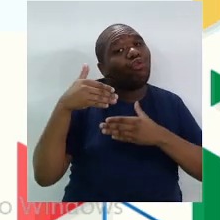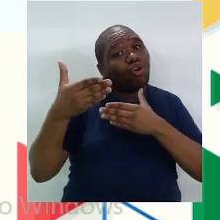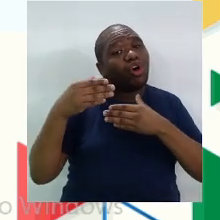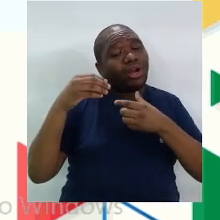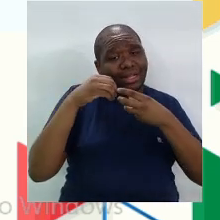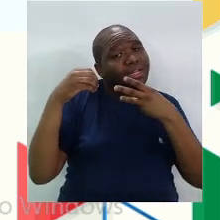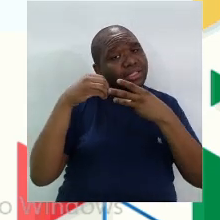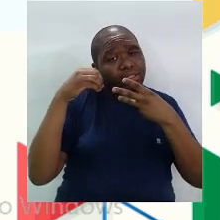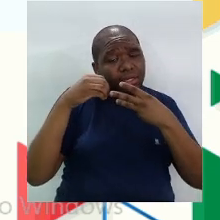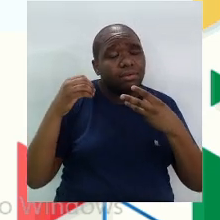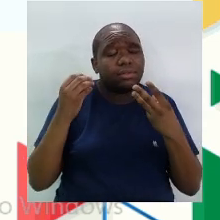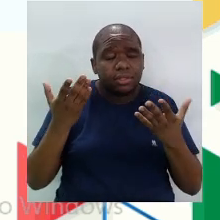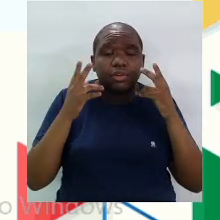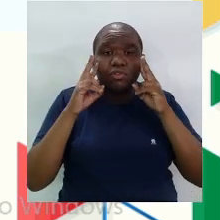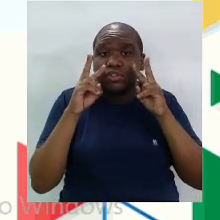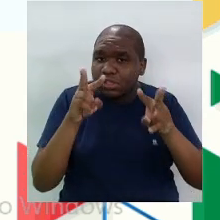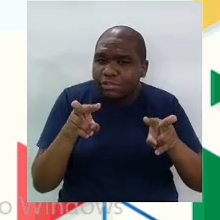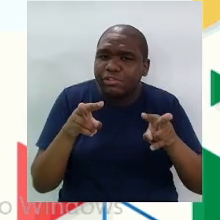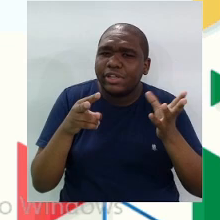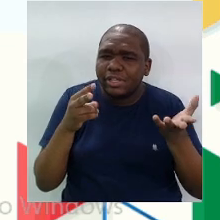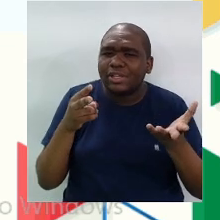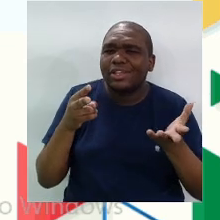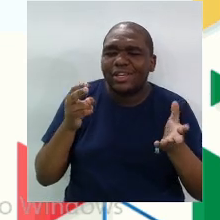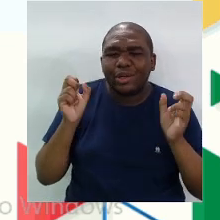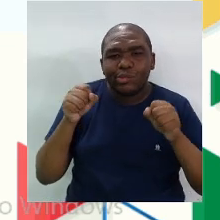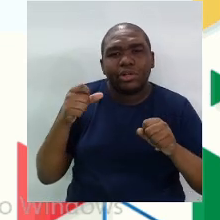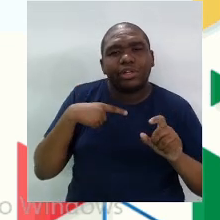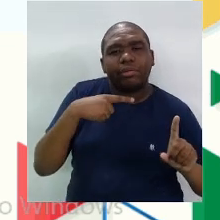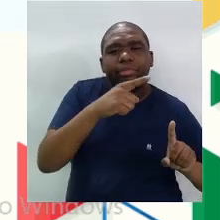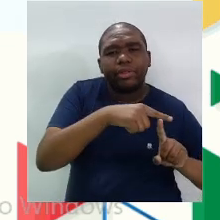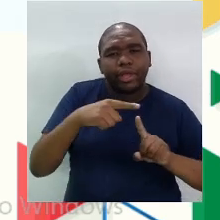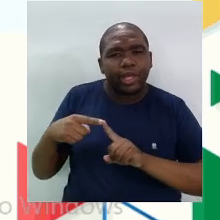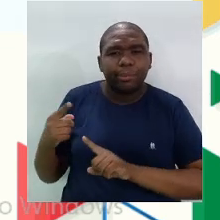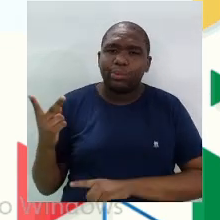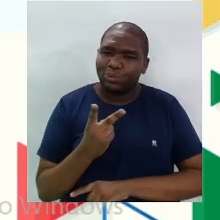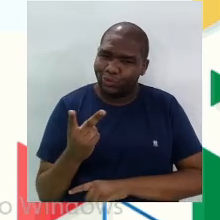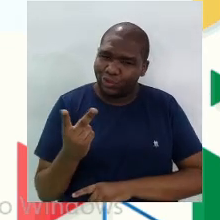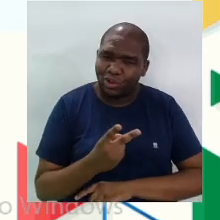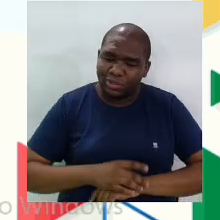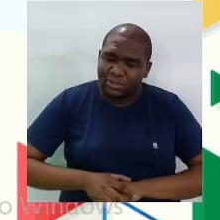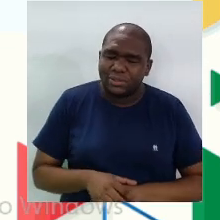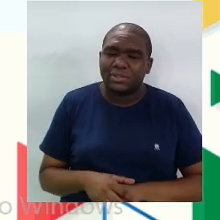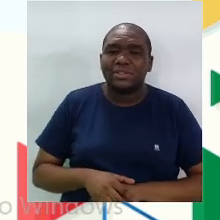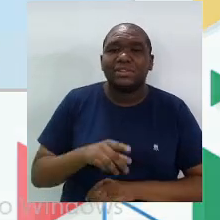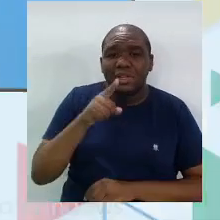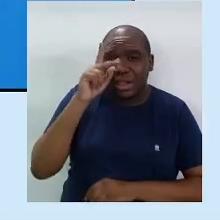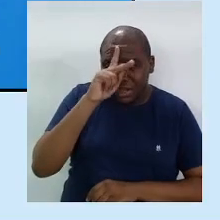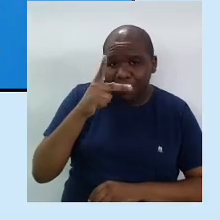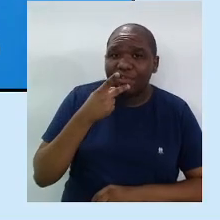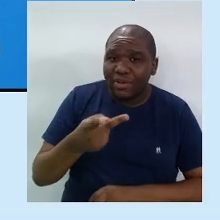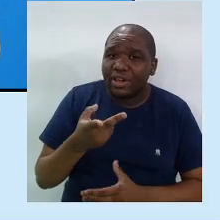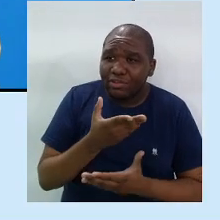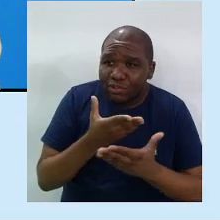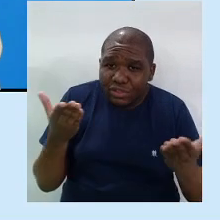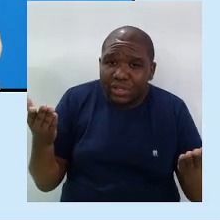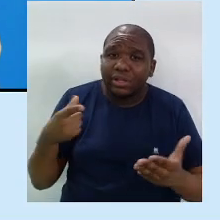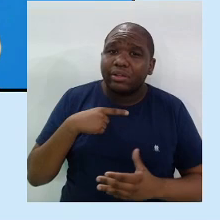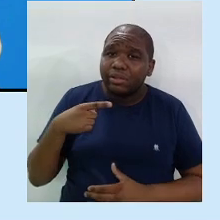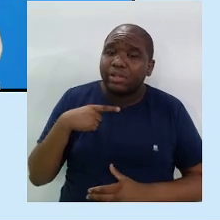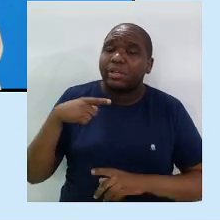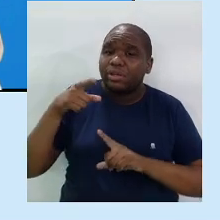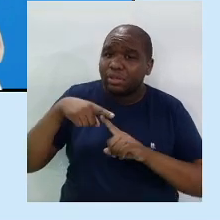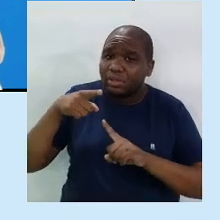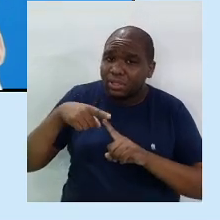célula. Então aí na imagem você vê os 2 tipos de retículo endoplasmático. Lembra que eu falei para vocês? Aquele